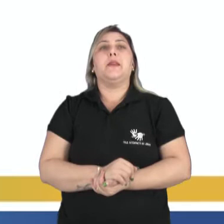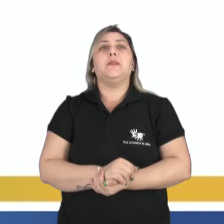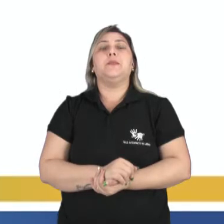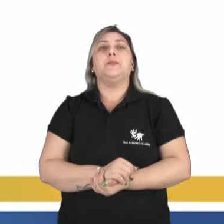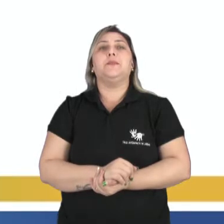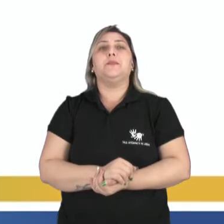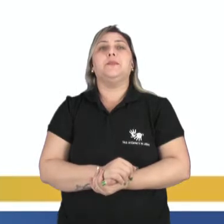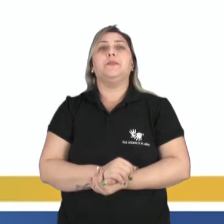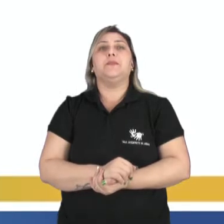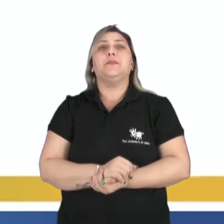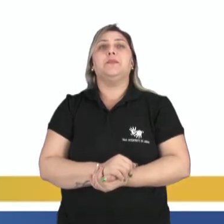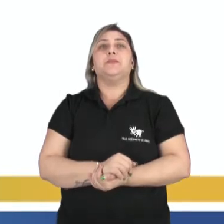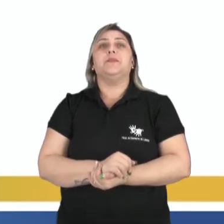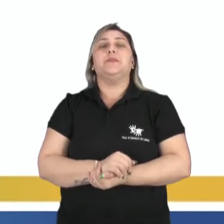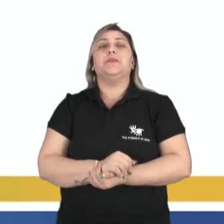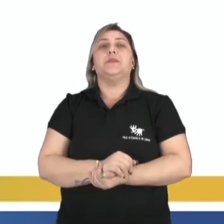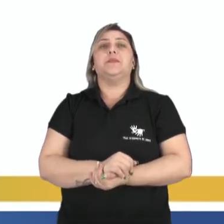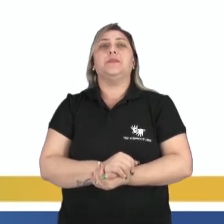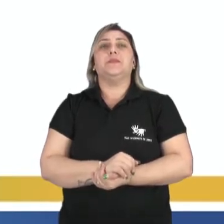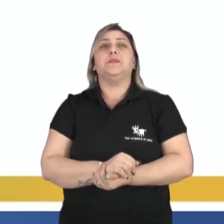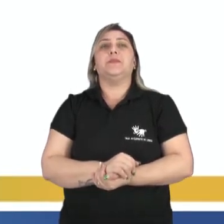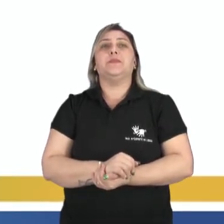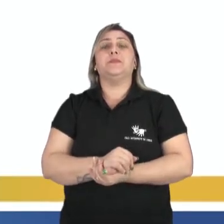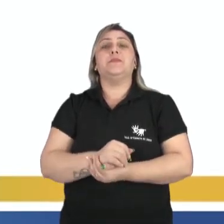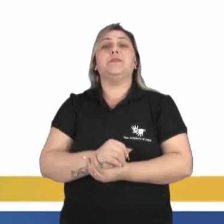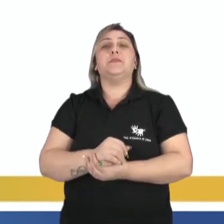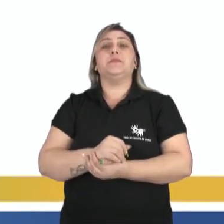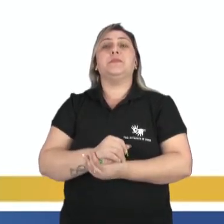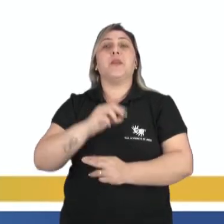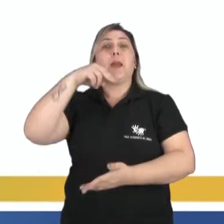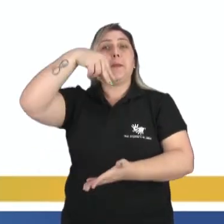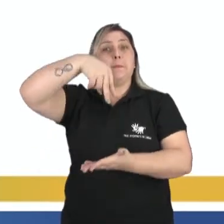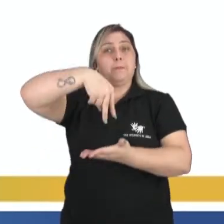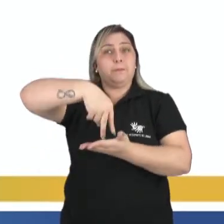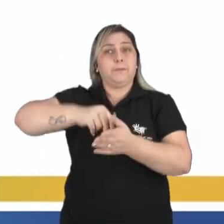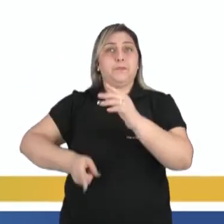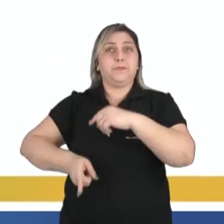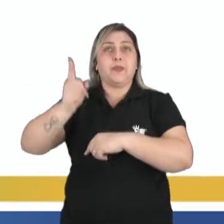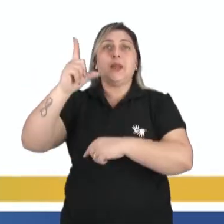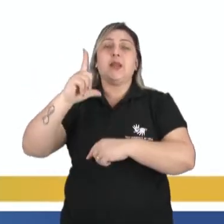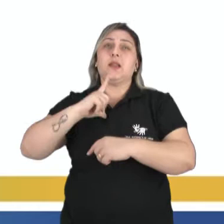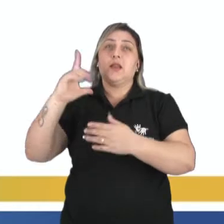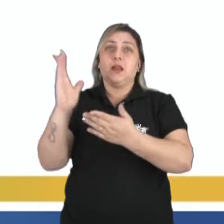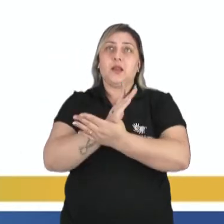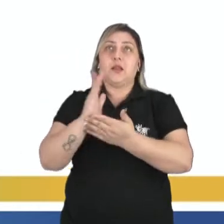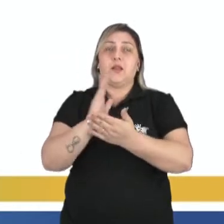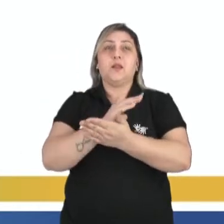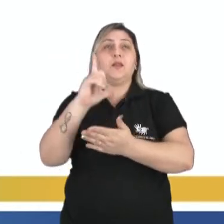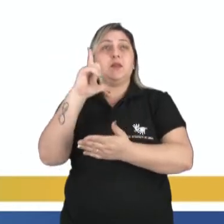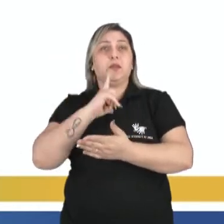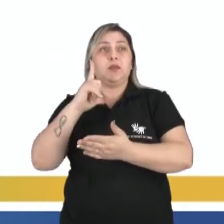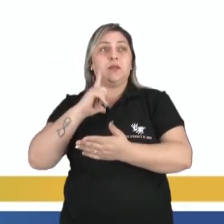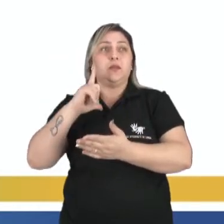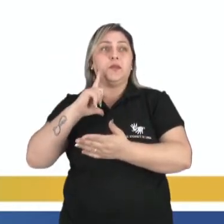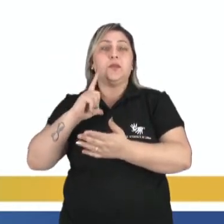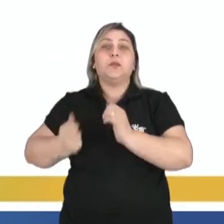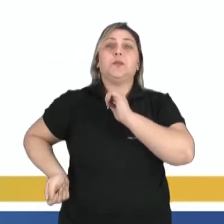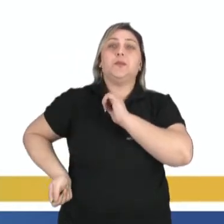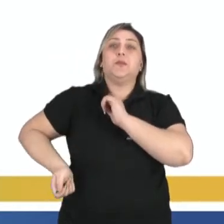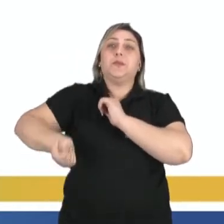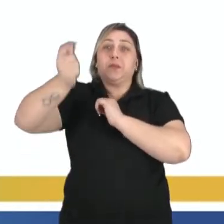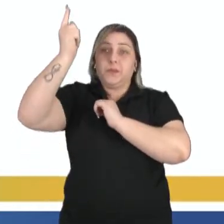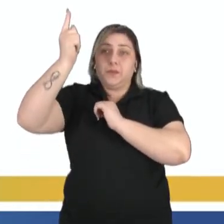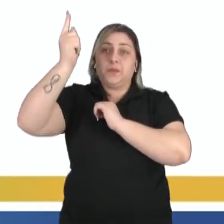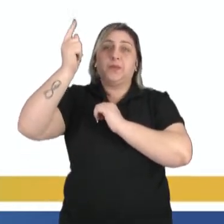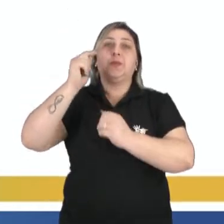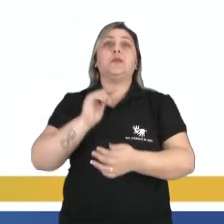sua direção na trajetória é vertical. Tem algumas expressões aqui, pessoal, que trata sobre o lançamento vertical,